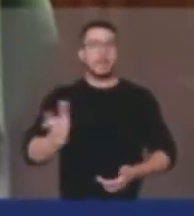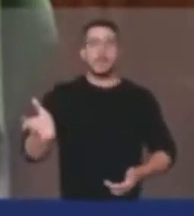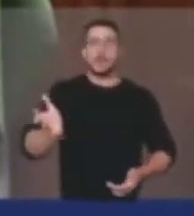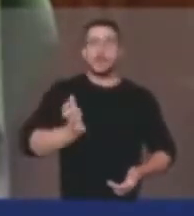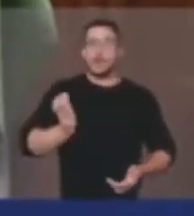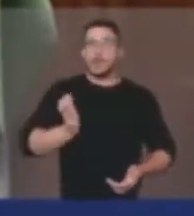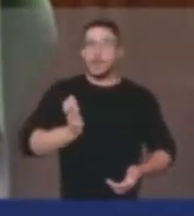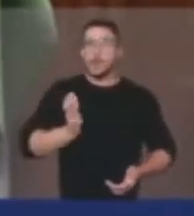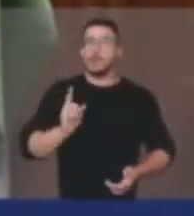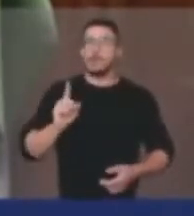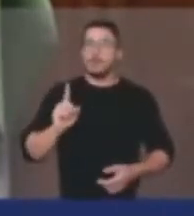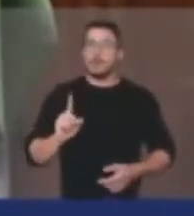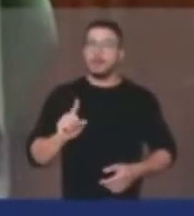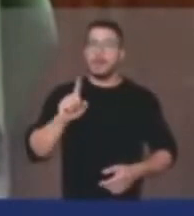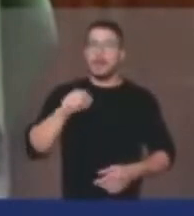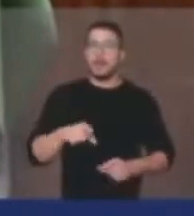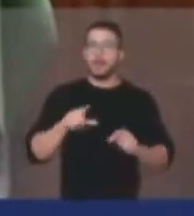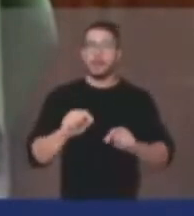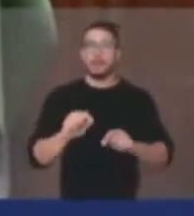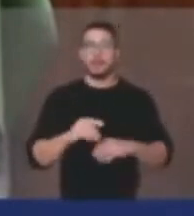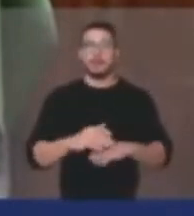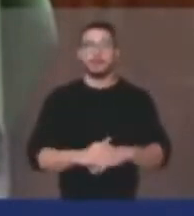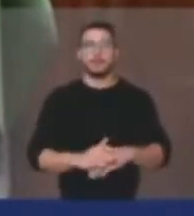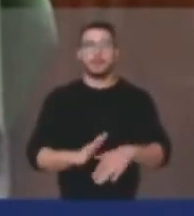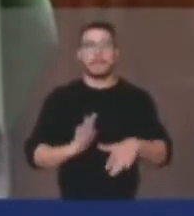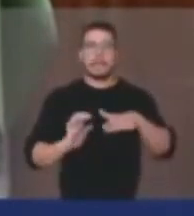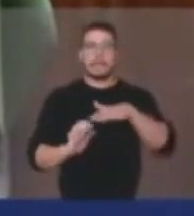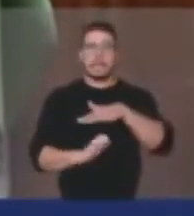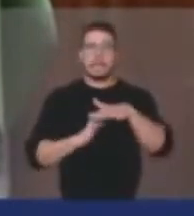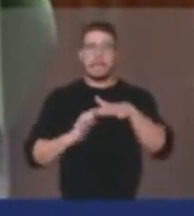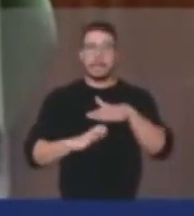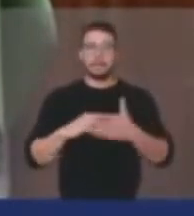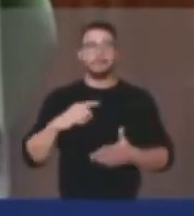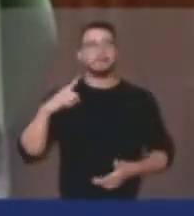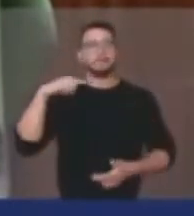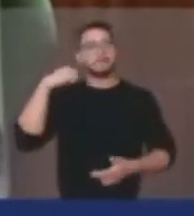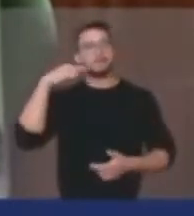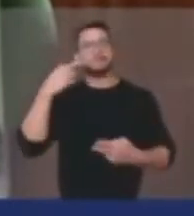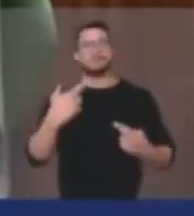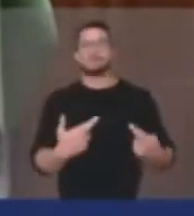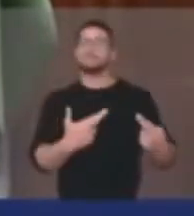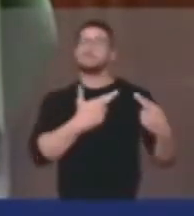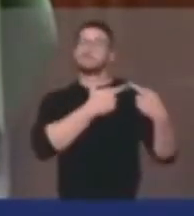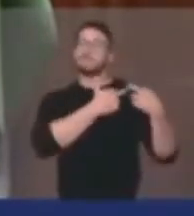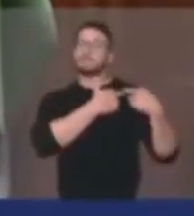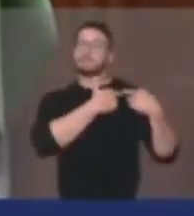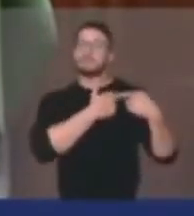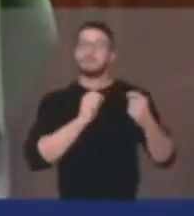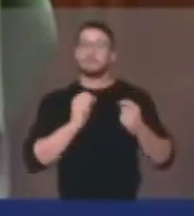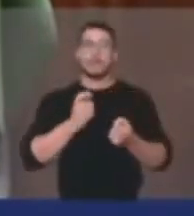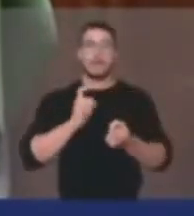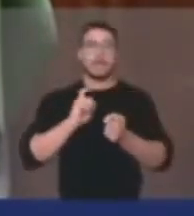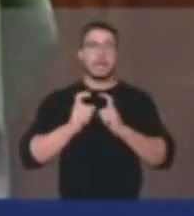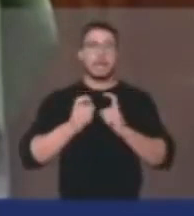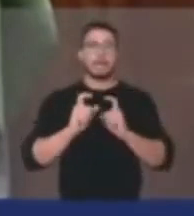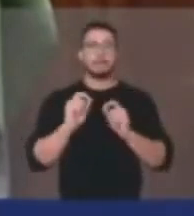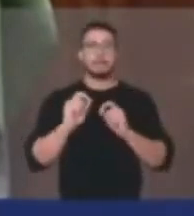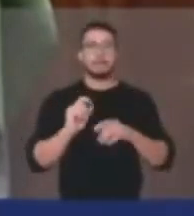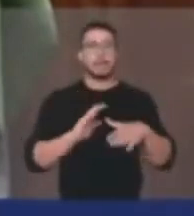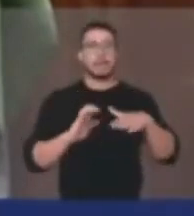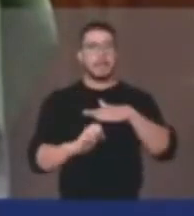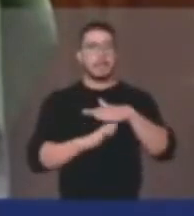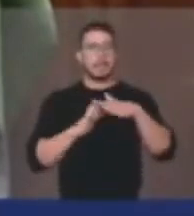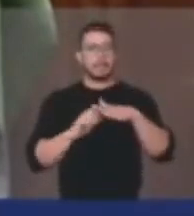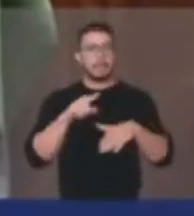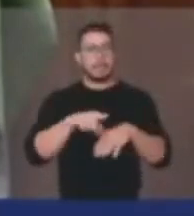que é responsável pela administração da recuperação judicial das empresas que ele ajudou a